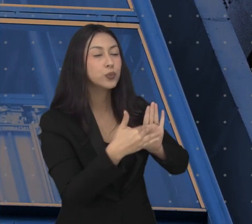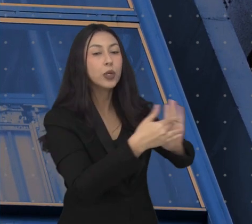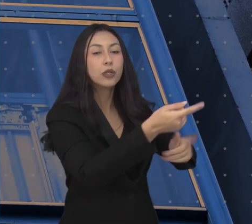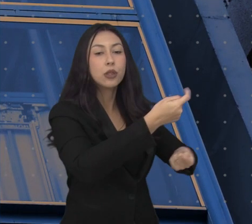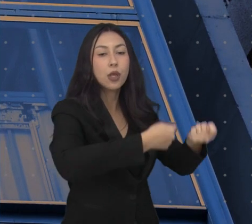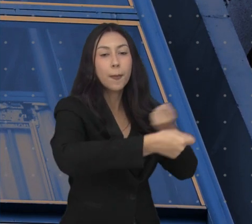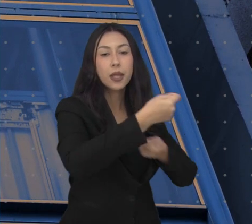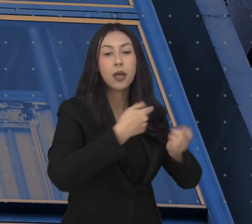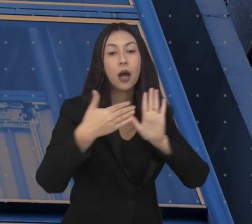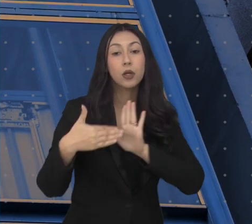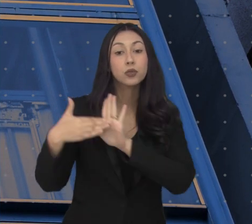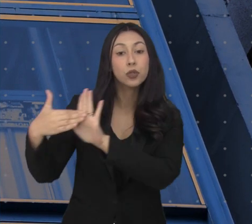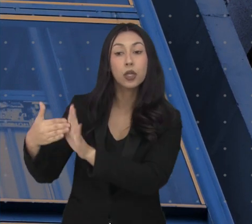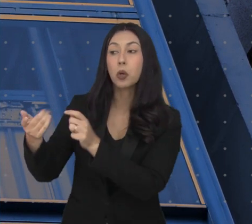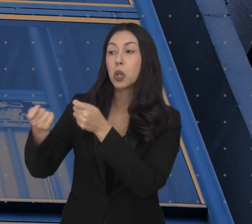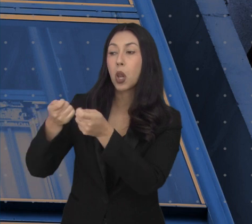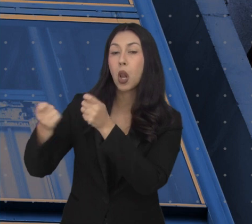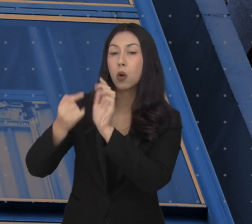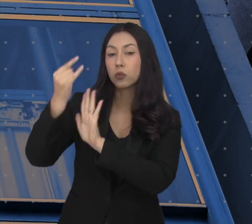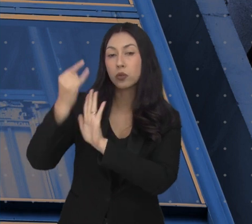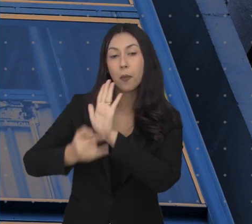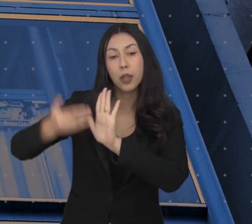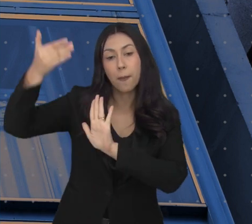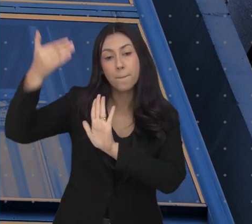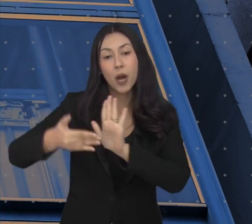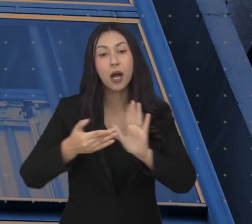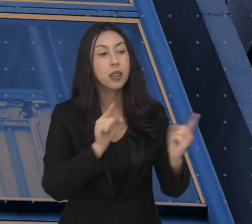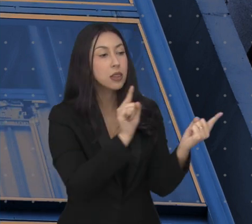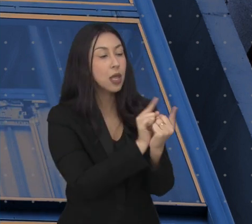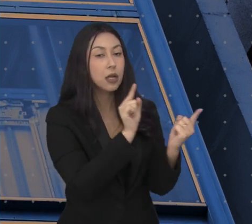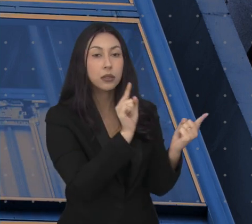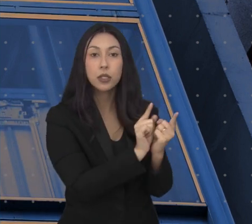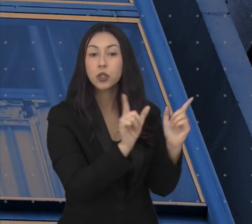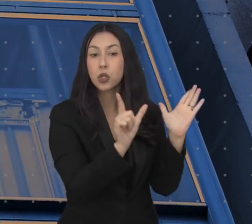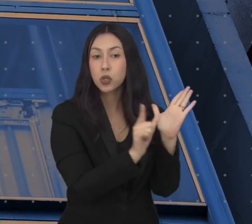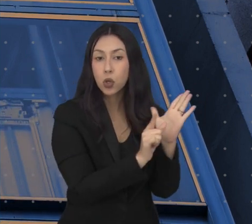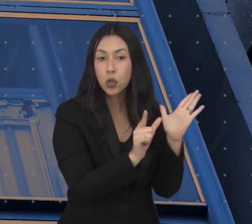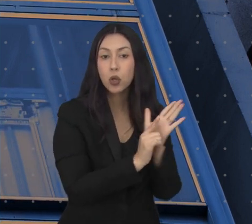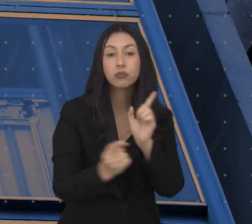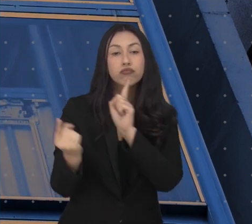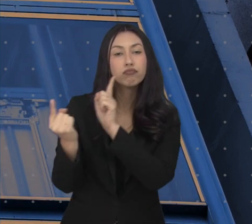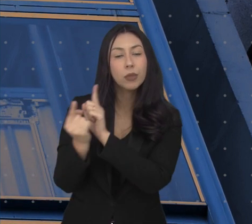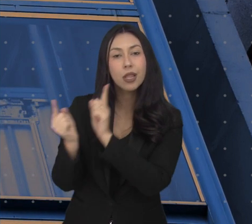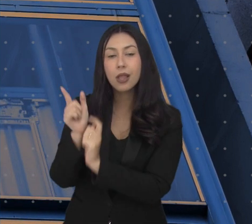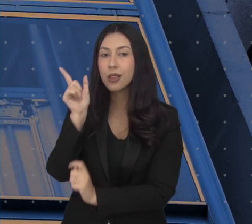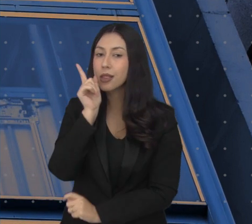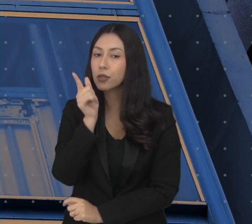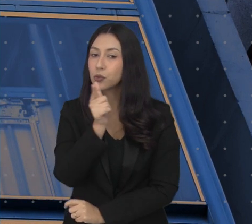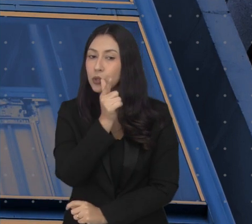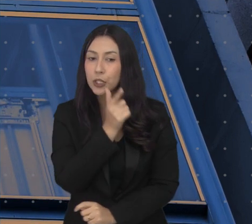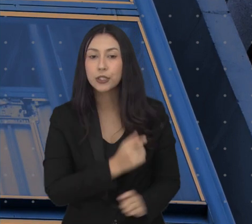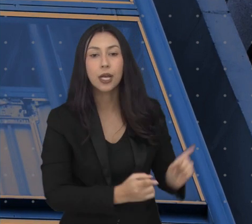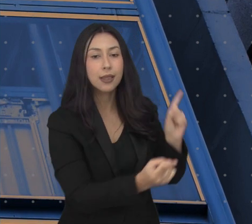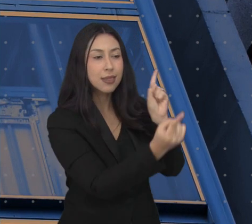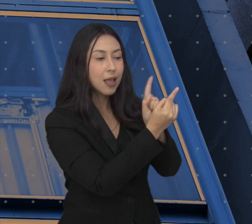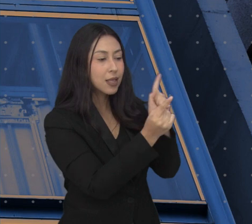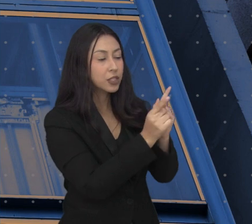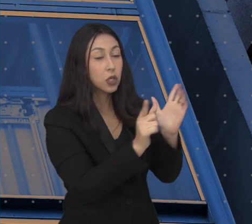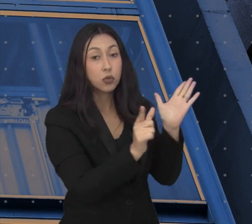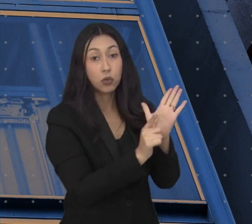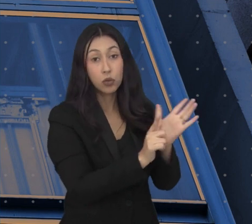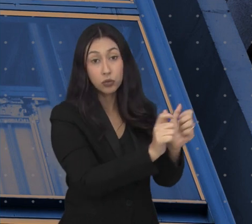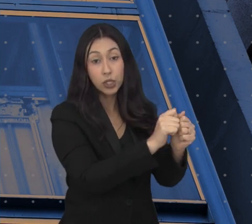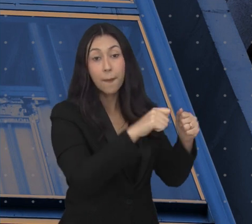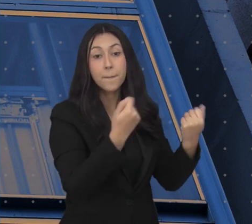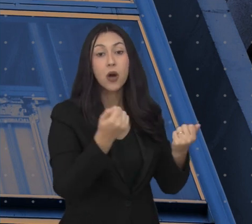assistente administrativo, assistente de controladoria fiscal, atendente balconista, atendente de lanchonete,